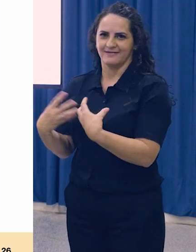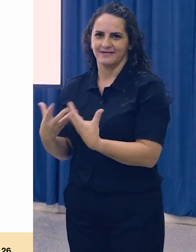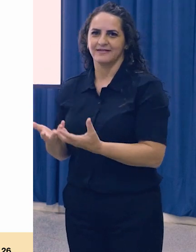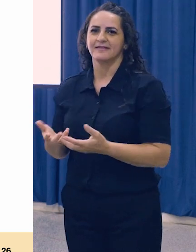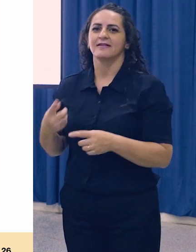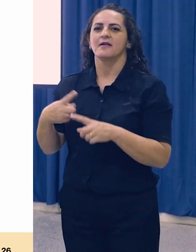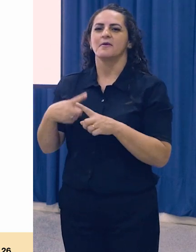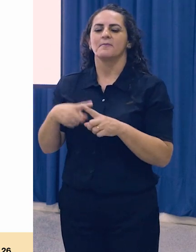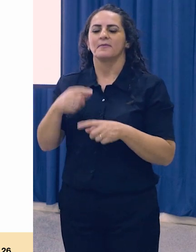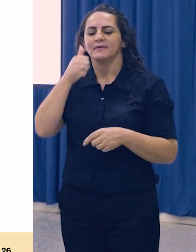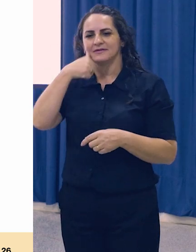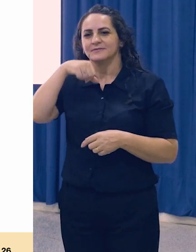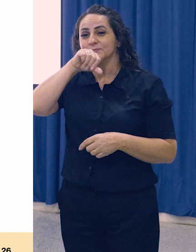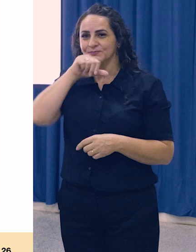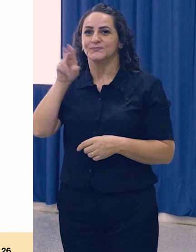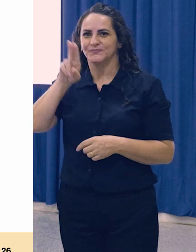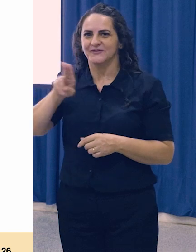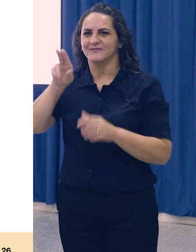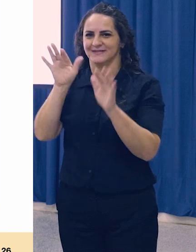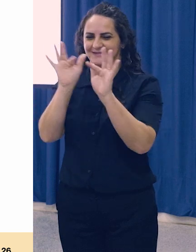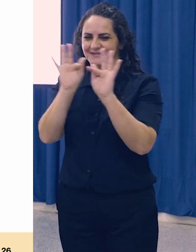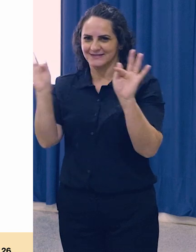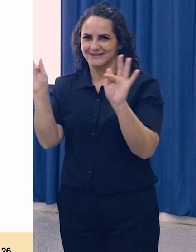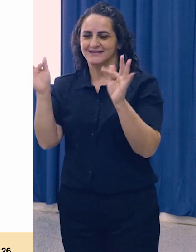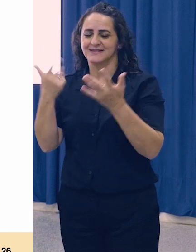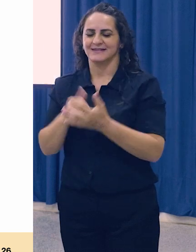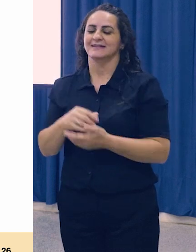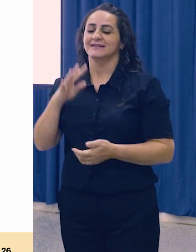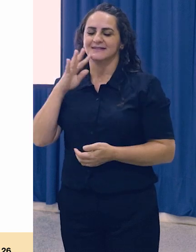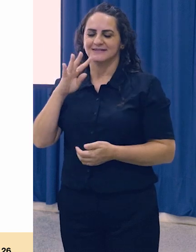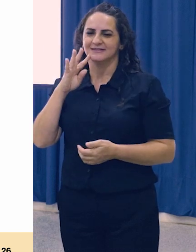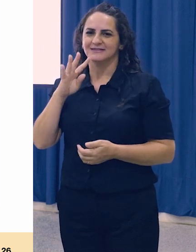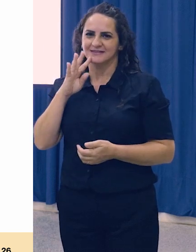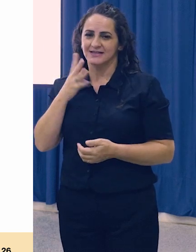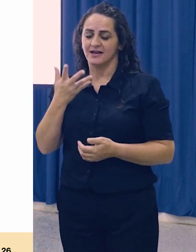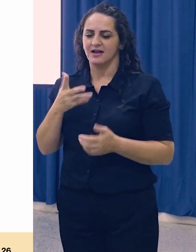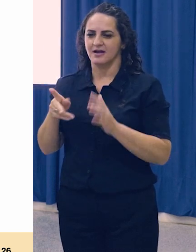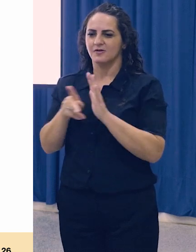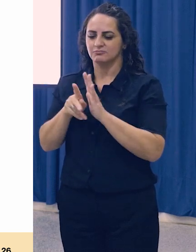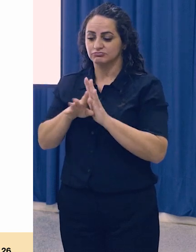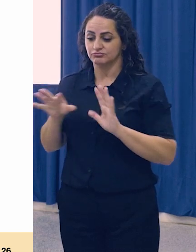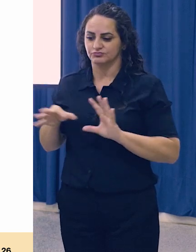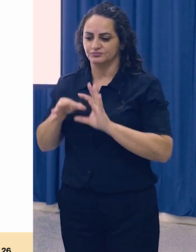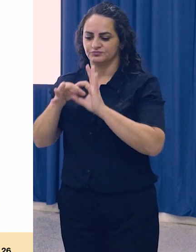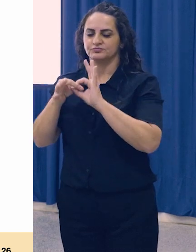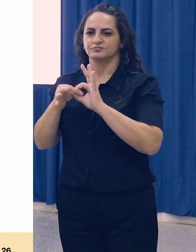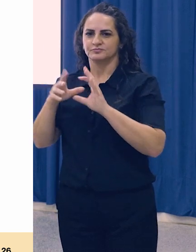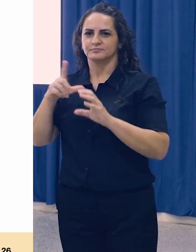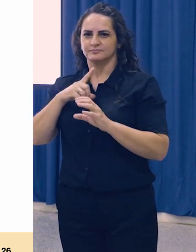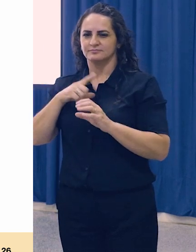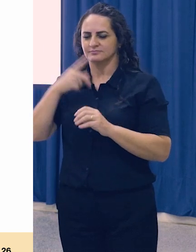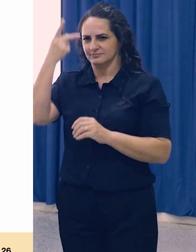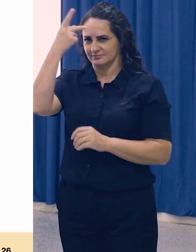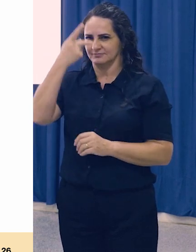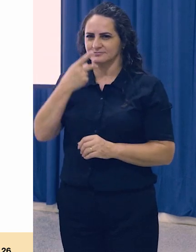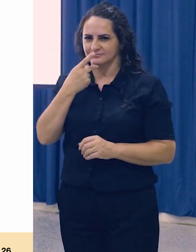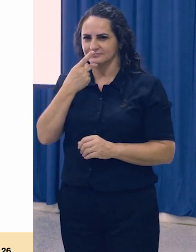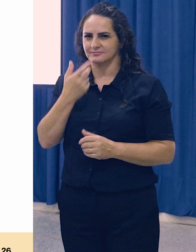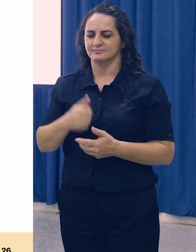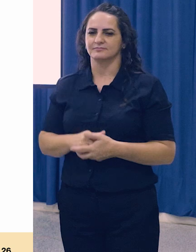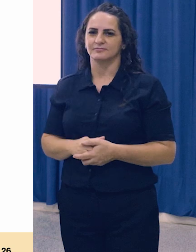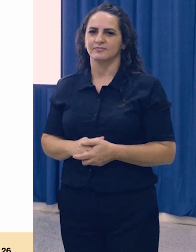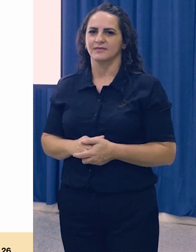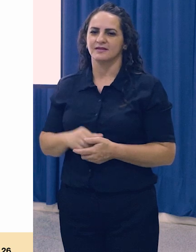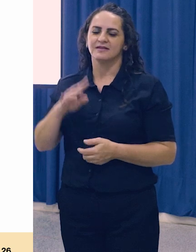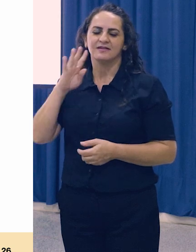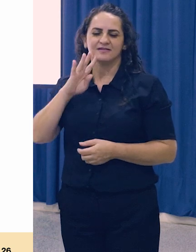mães utilizam bastante. Então, assim, é muito bacana essa personificação que tem nos perfis. Essa é uma maneira